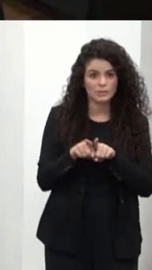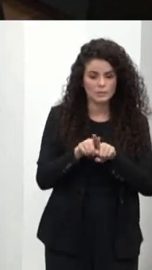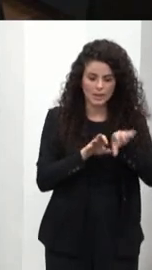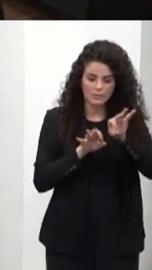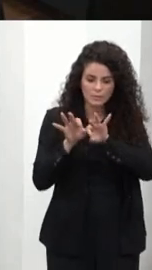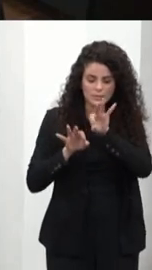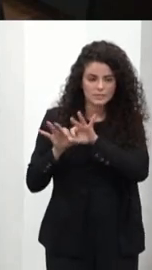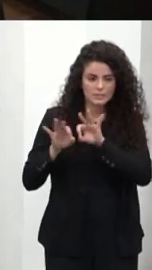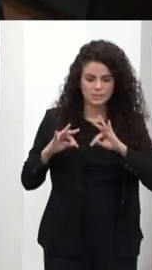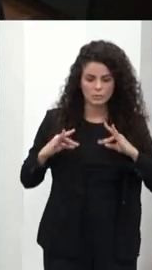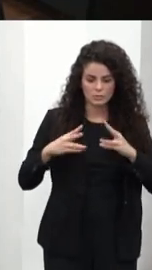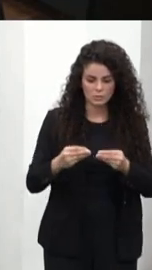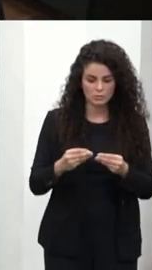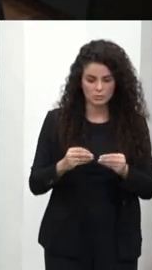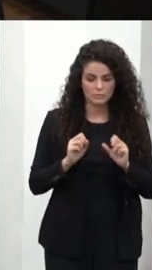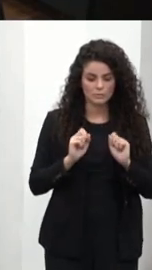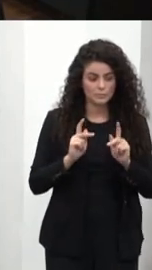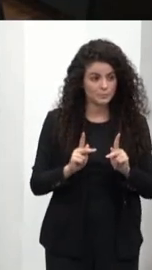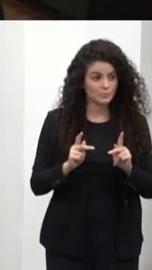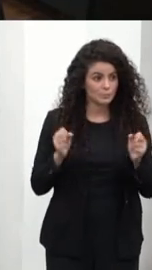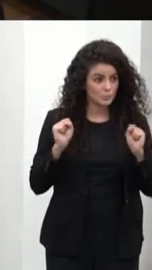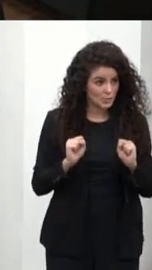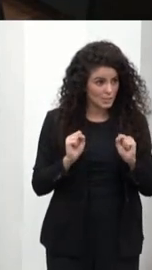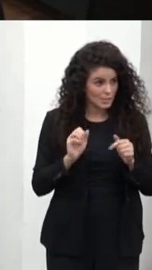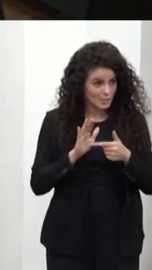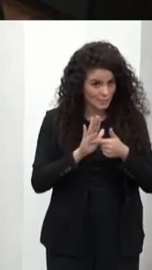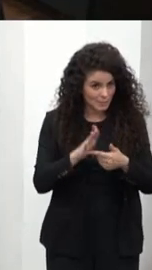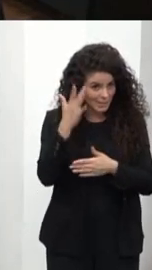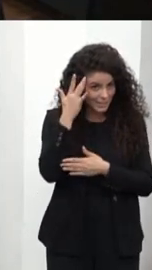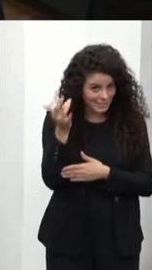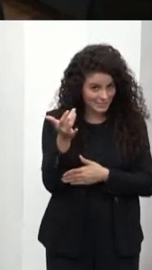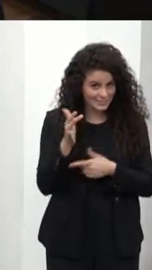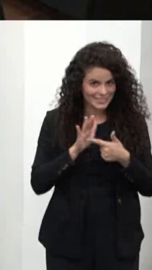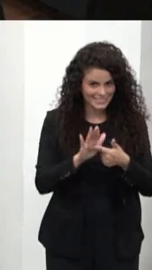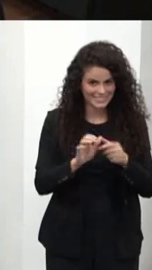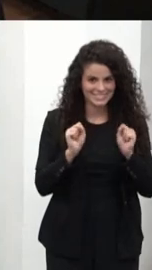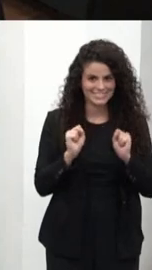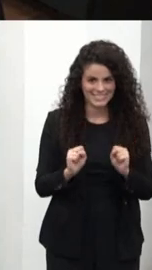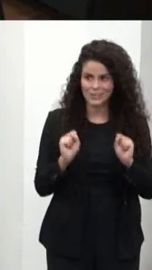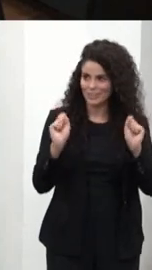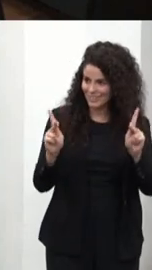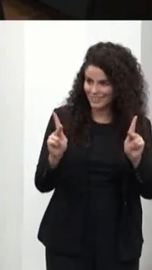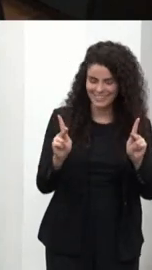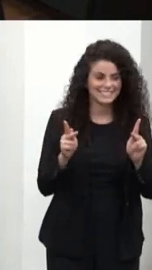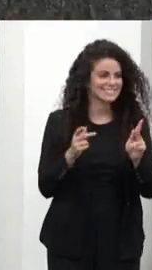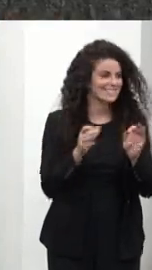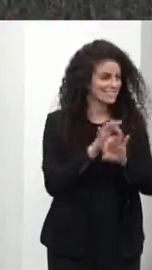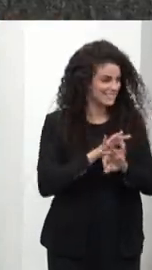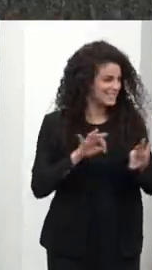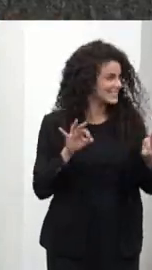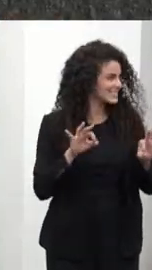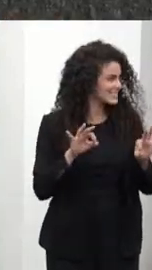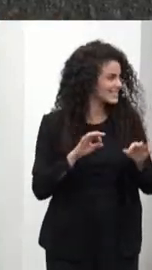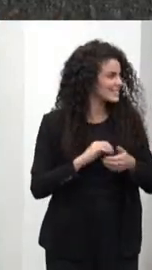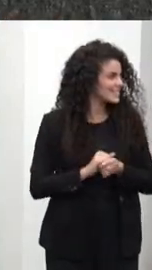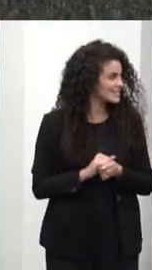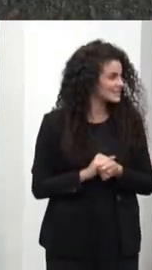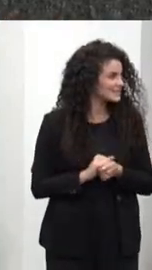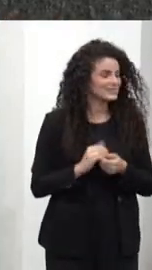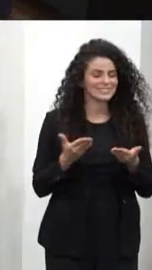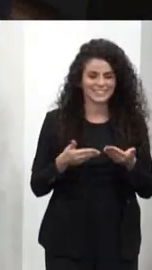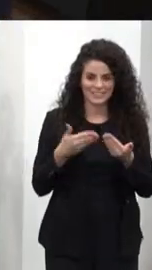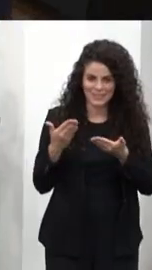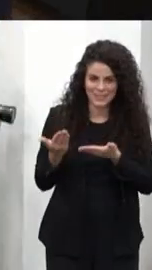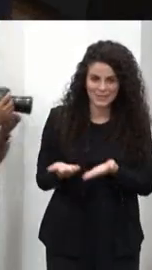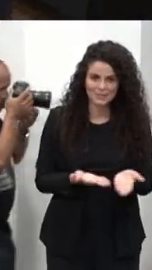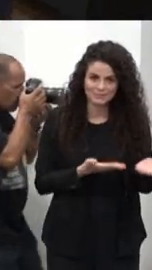certo combinado podemos apresentar amanhã esses dois tem Ok então Marquito